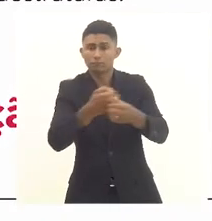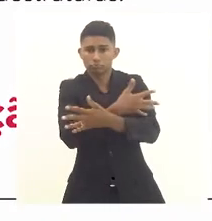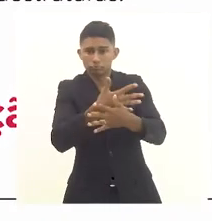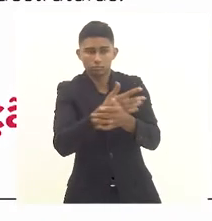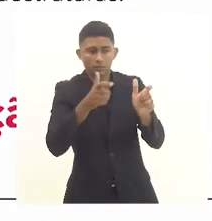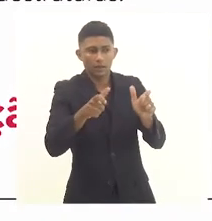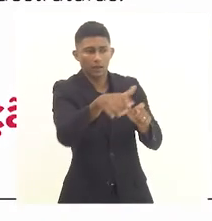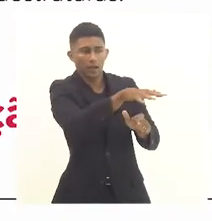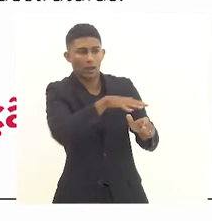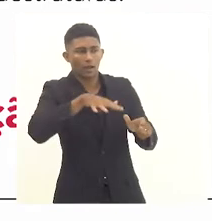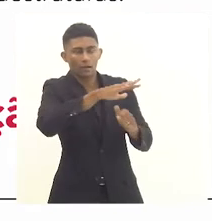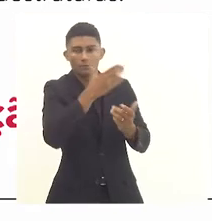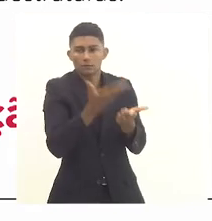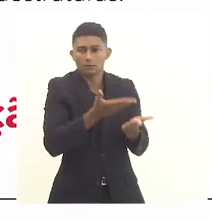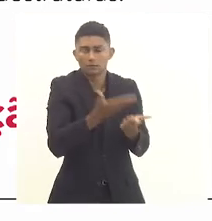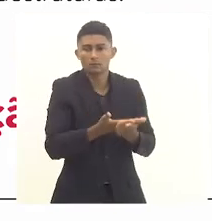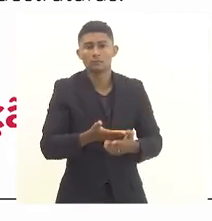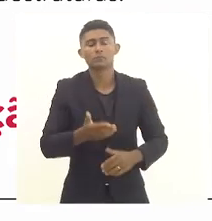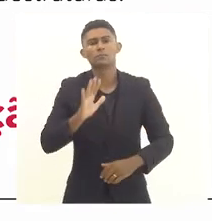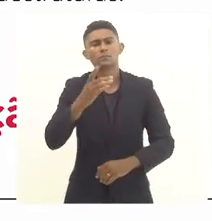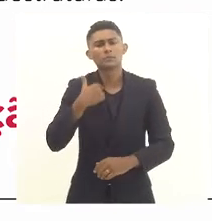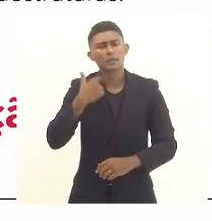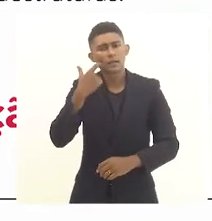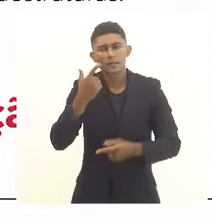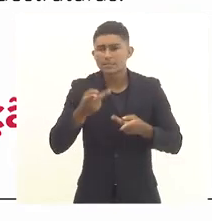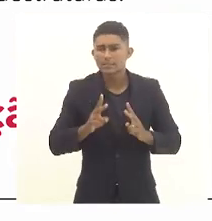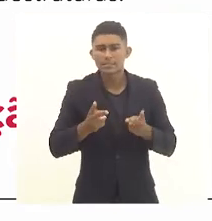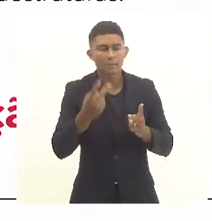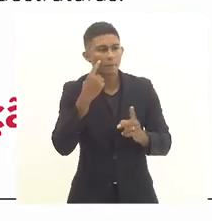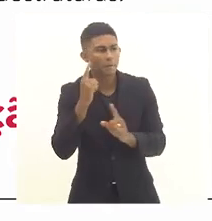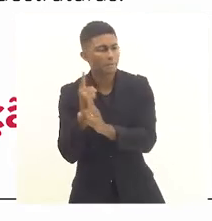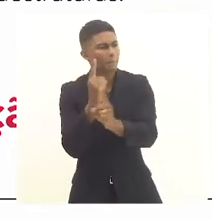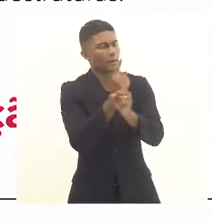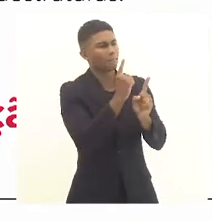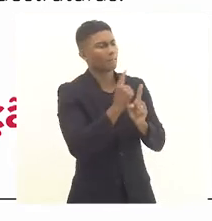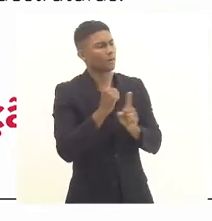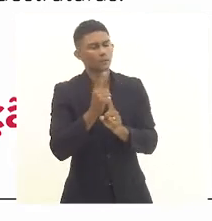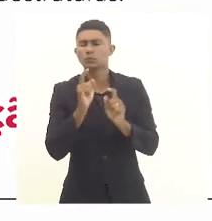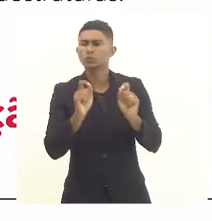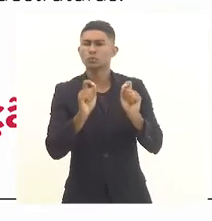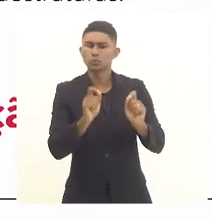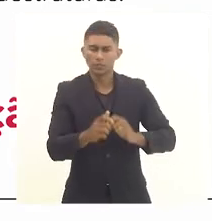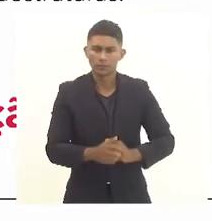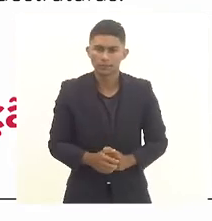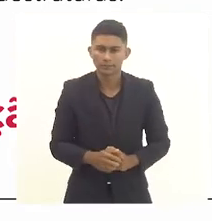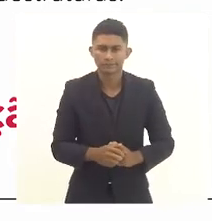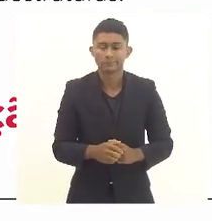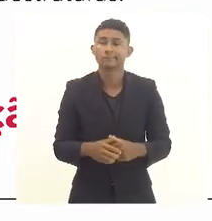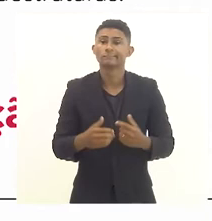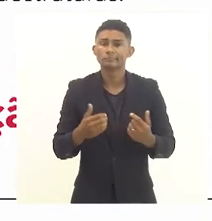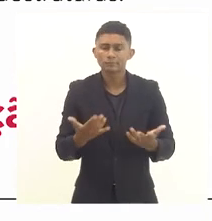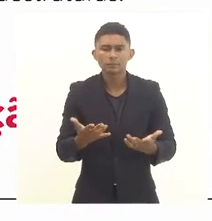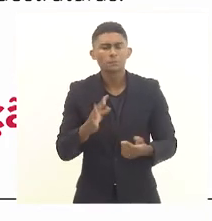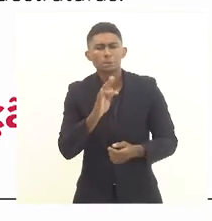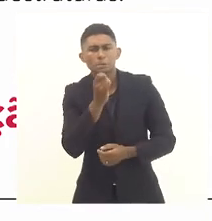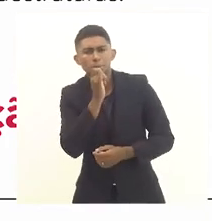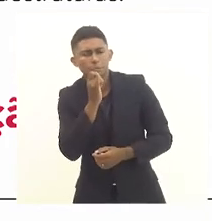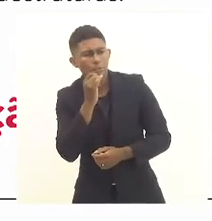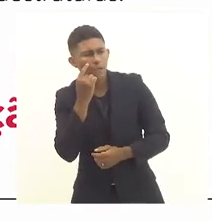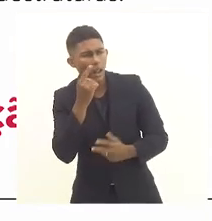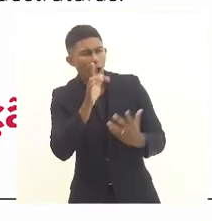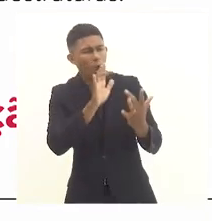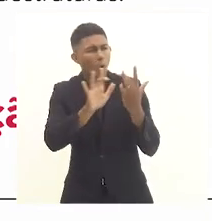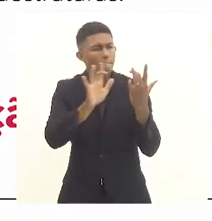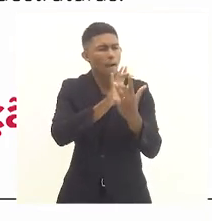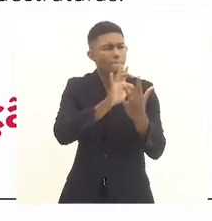fizemos, mas o resultado foi sempre mesmo, sendo bem objetivo aqui. Onde há mais carência de conectividade, onde